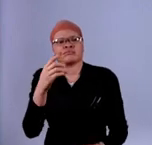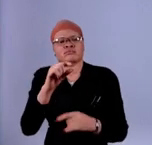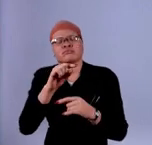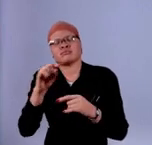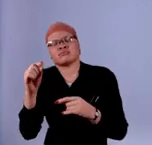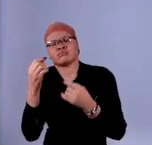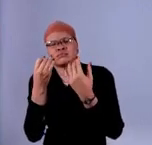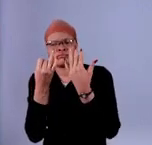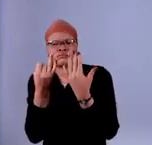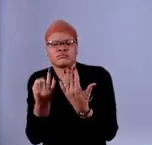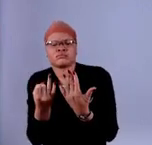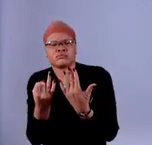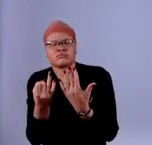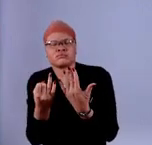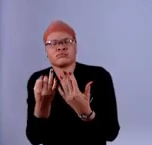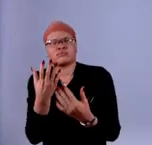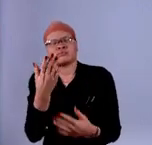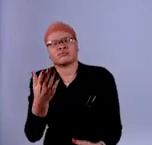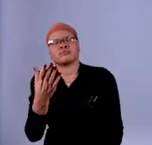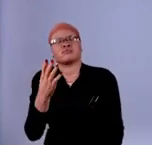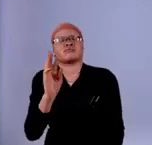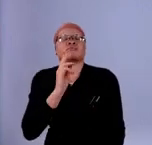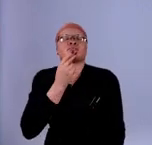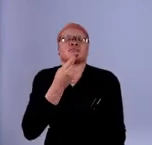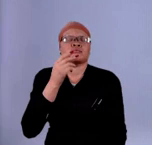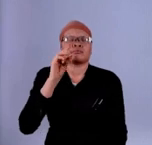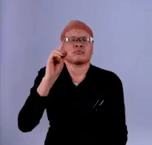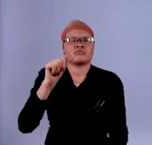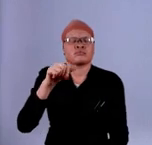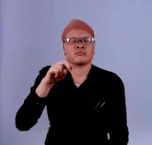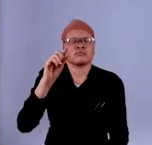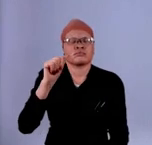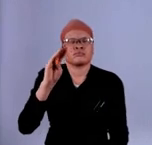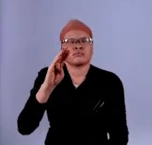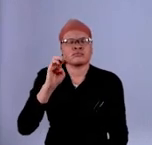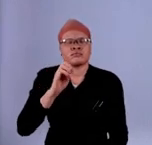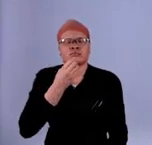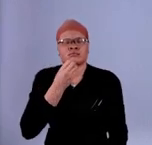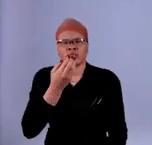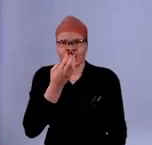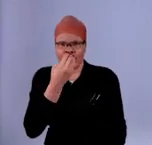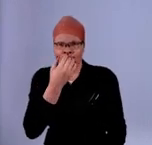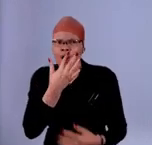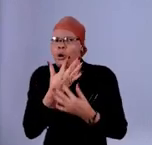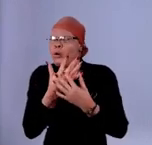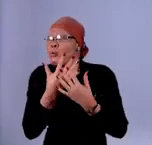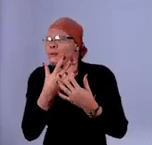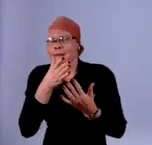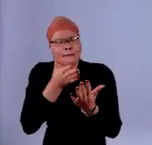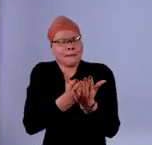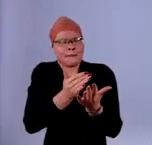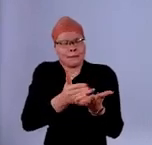7 é um lambe é quem comeu a parte maior do seu bolo